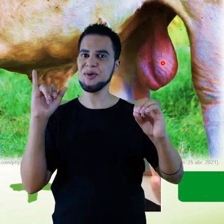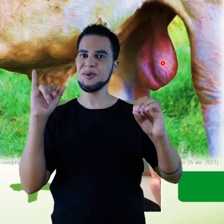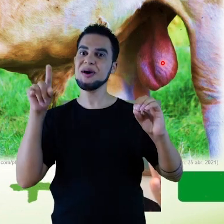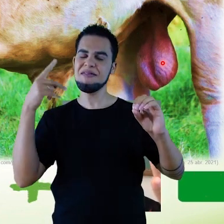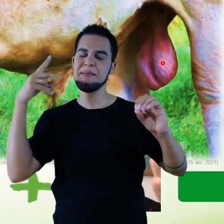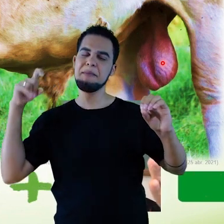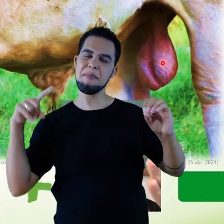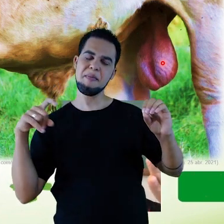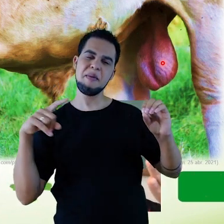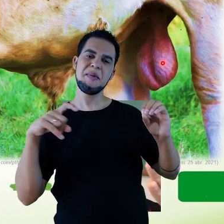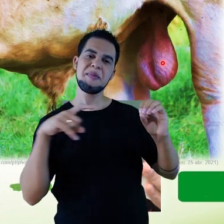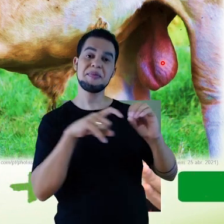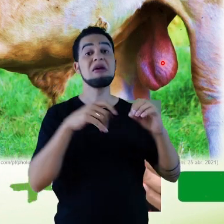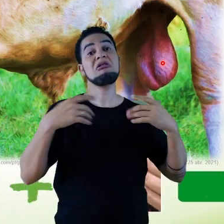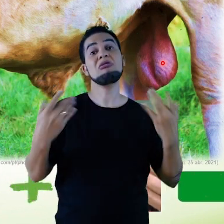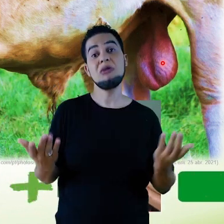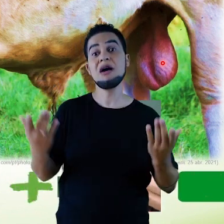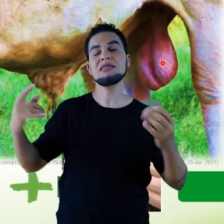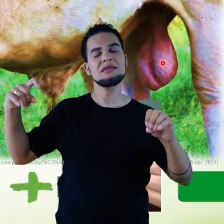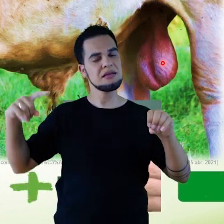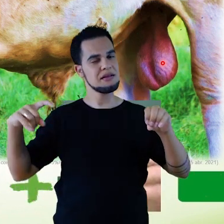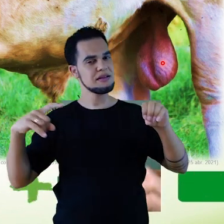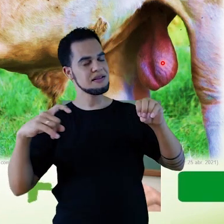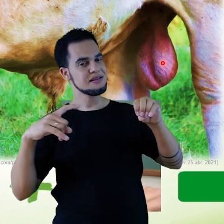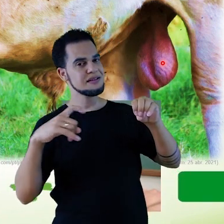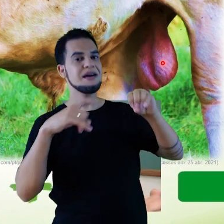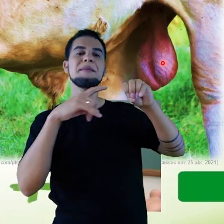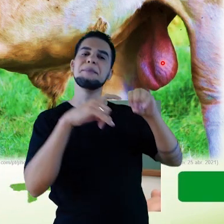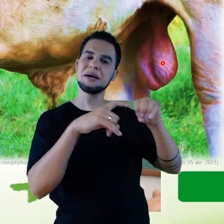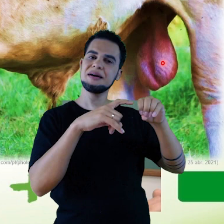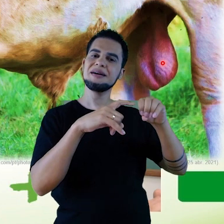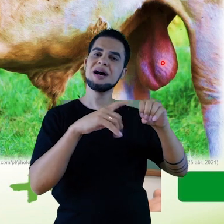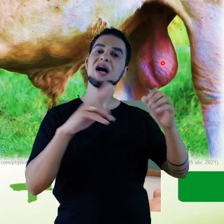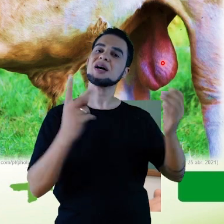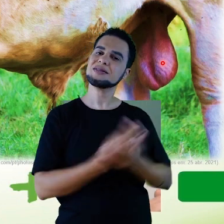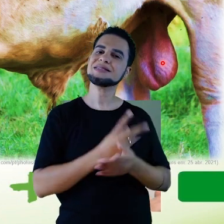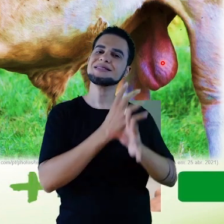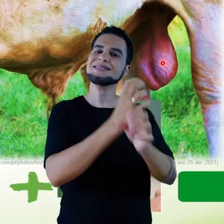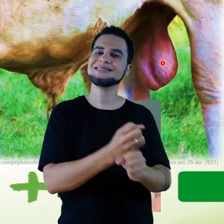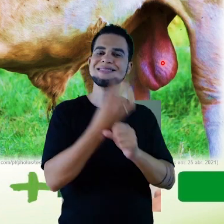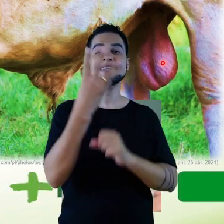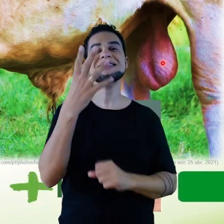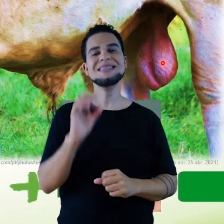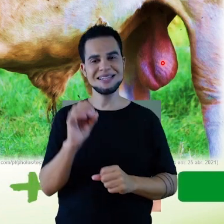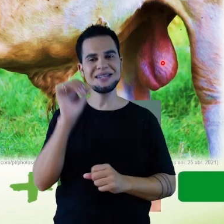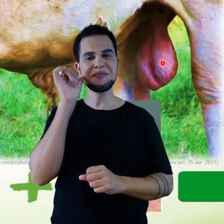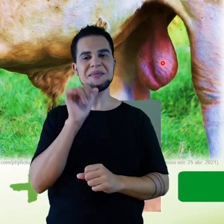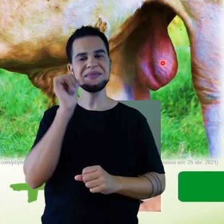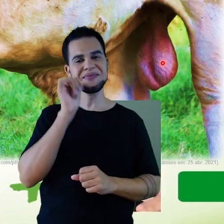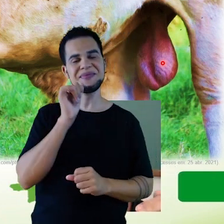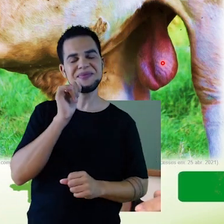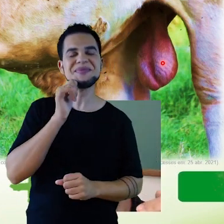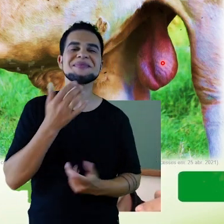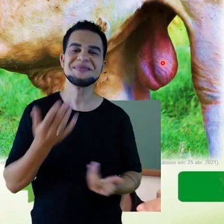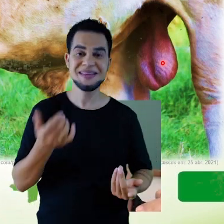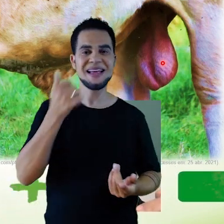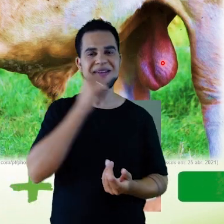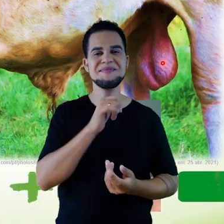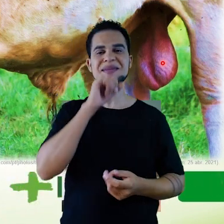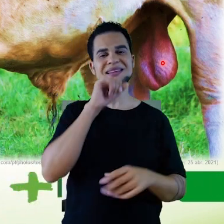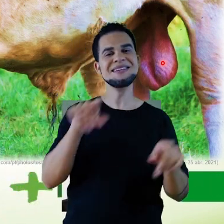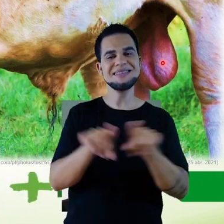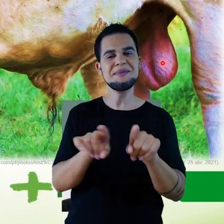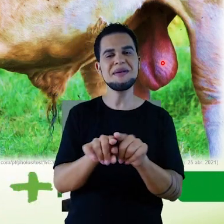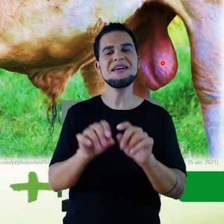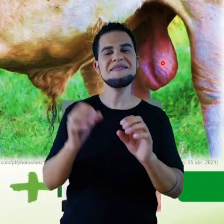né? E aí, quando o espermatozoide do boi encontrar com o óvulo da vaca, tem 30 cromossomos maternos, que também veio